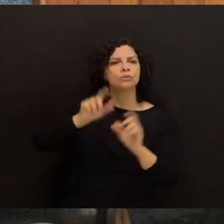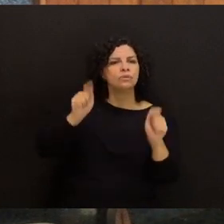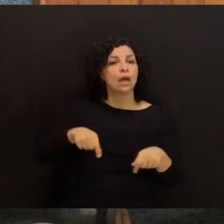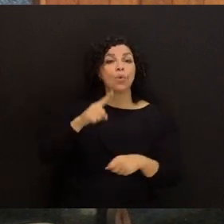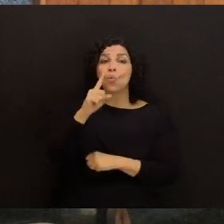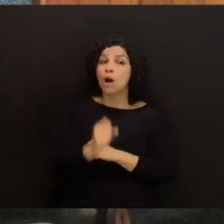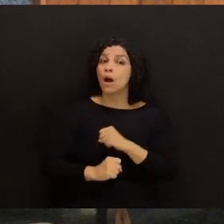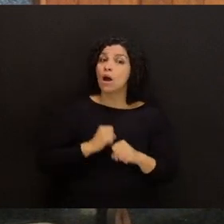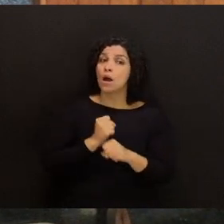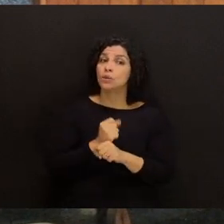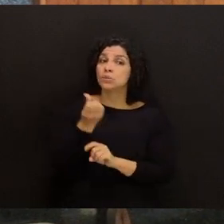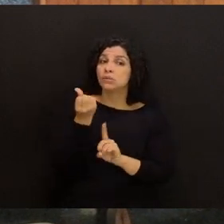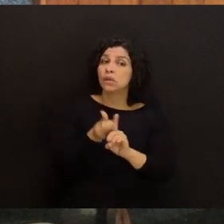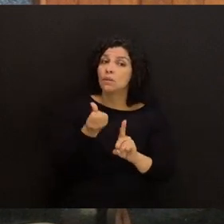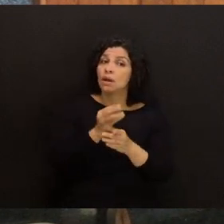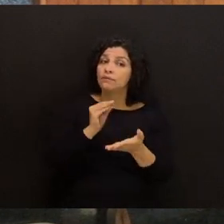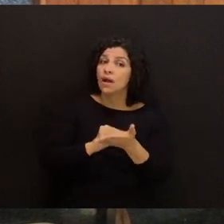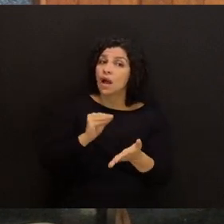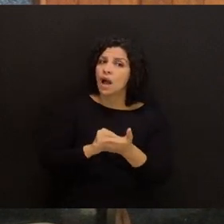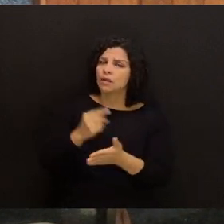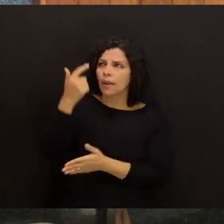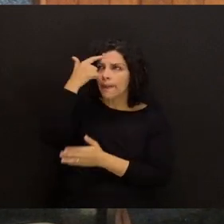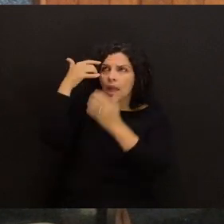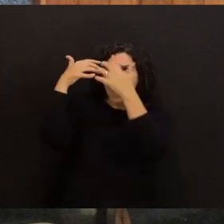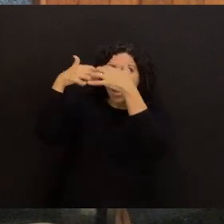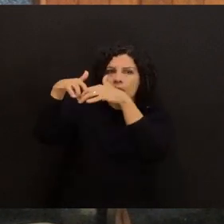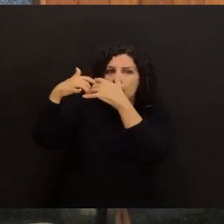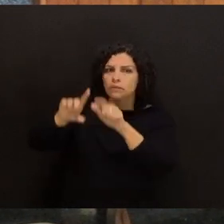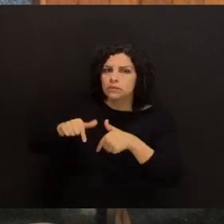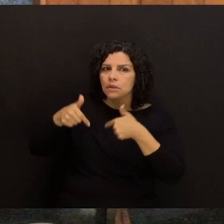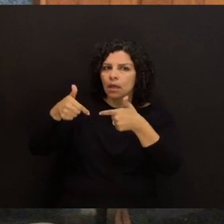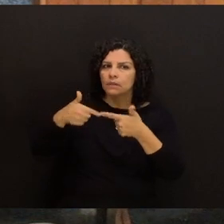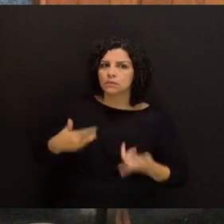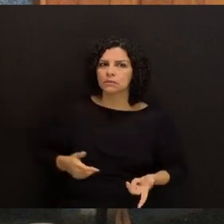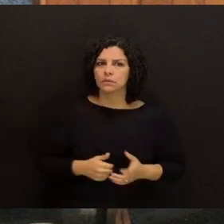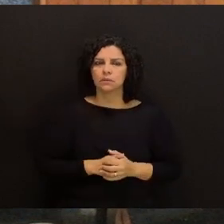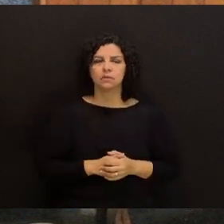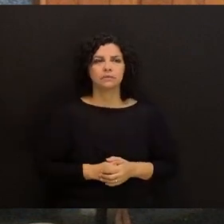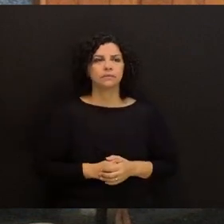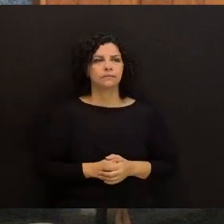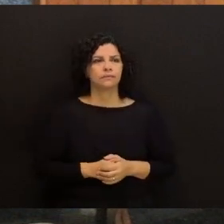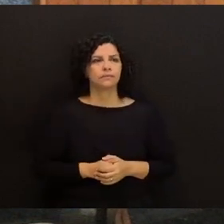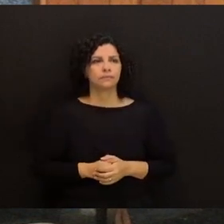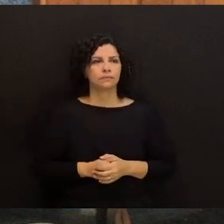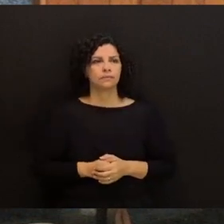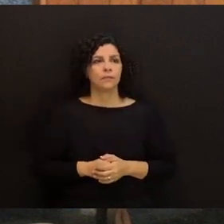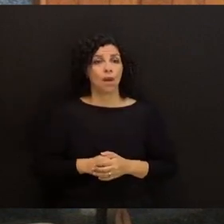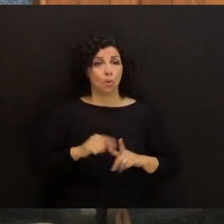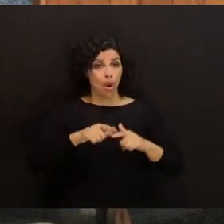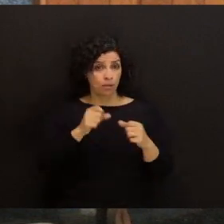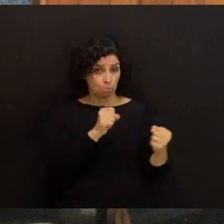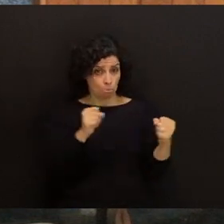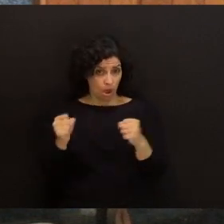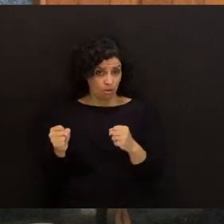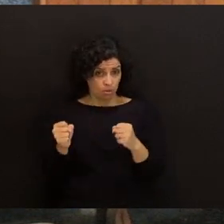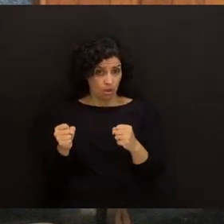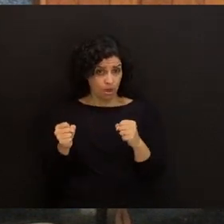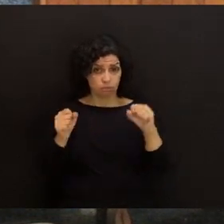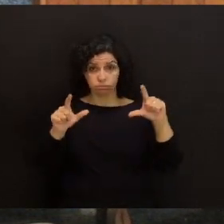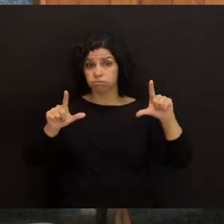um ano e meio reflita em suas ações é tudo pelo poder